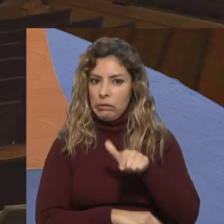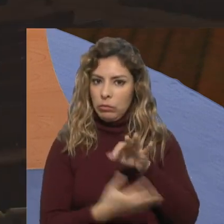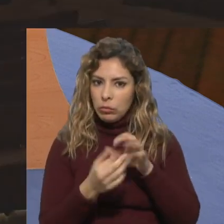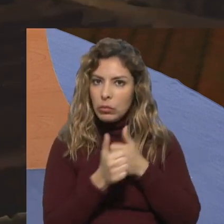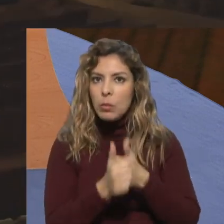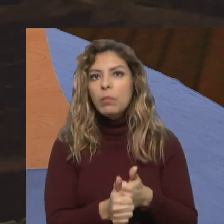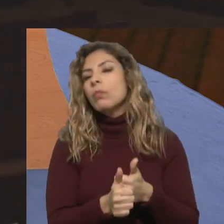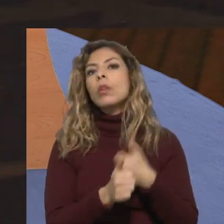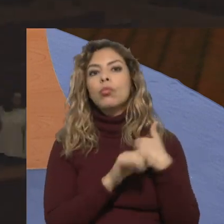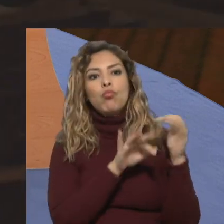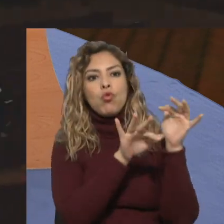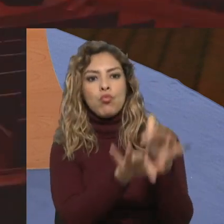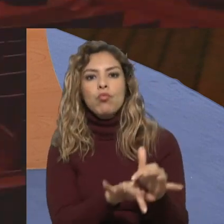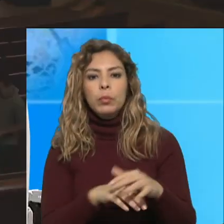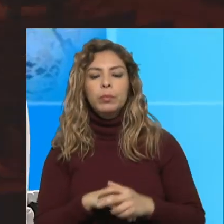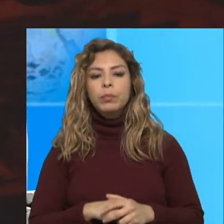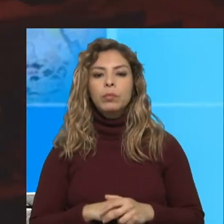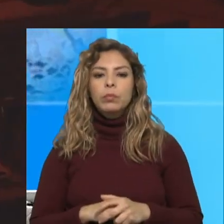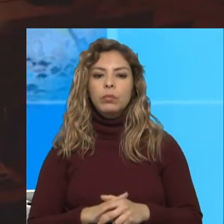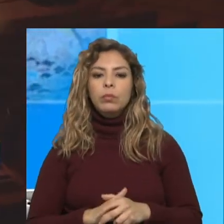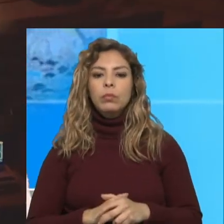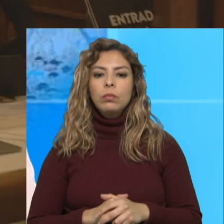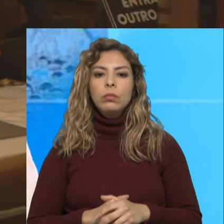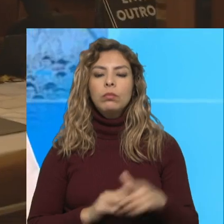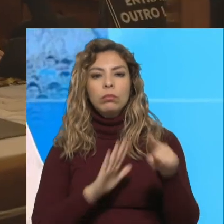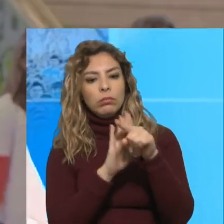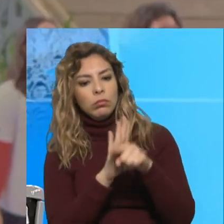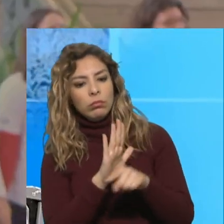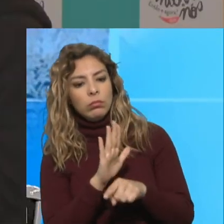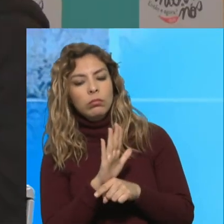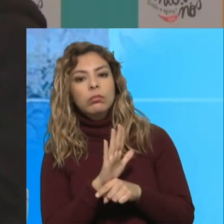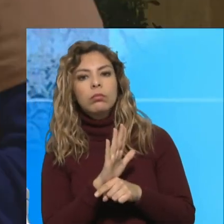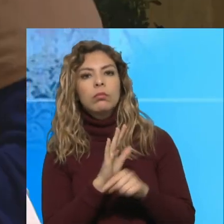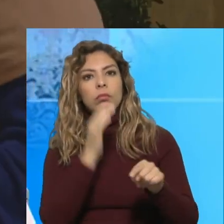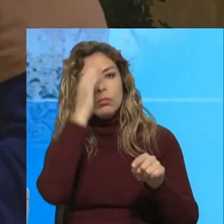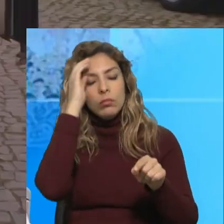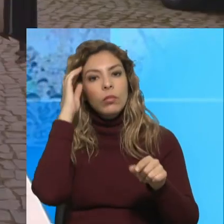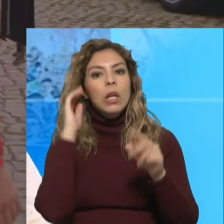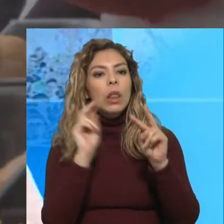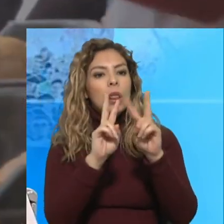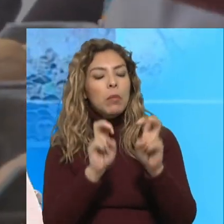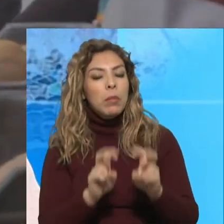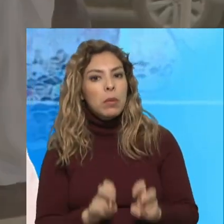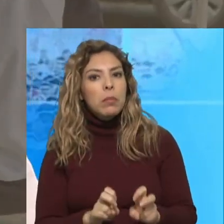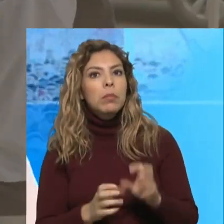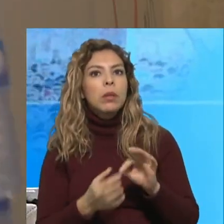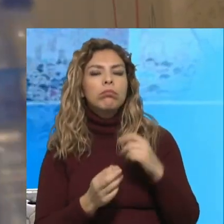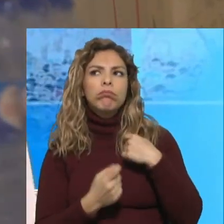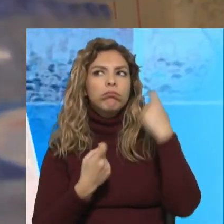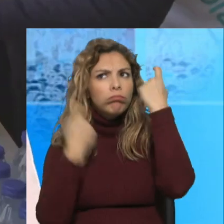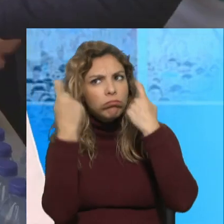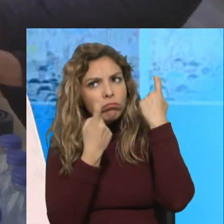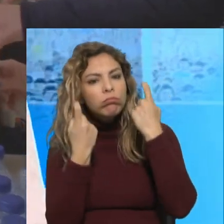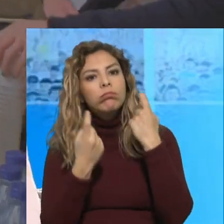na Aula Magna com uma lista de oradores que vem para colocar alguns temas na agenda, para nos pôr a pensar, para puxar